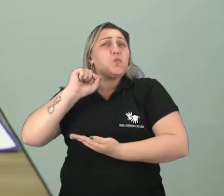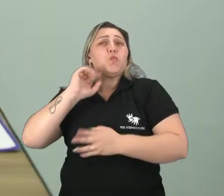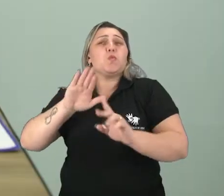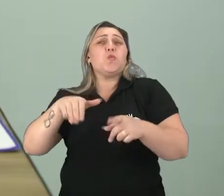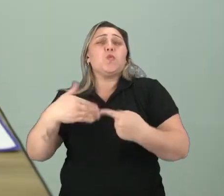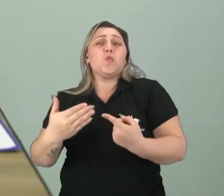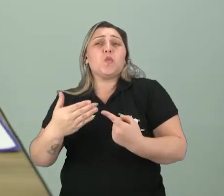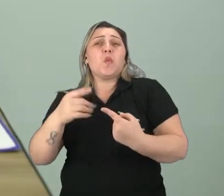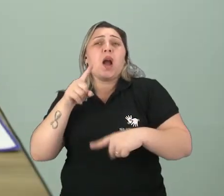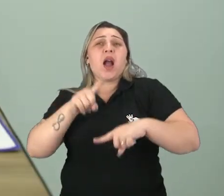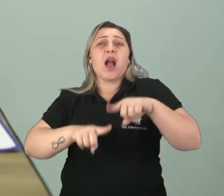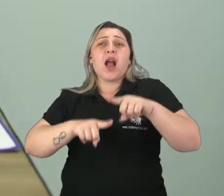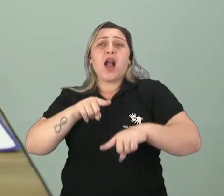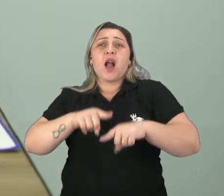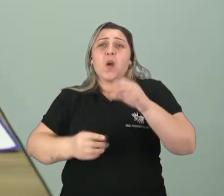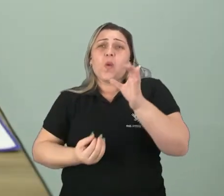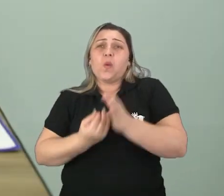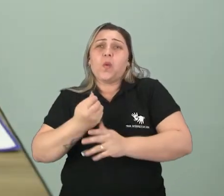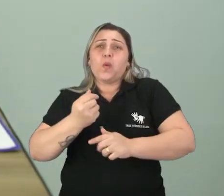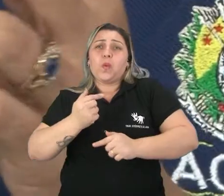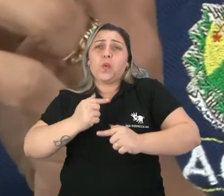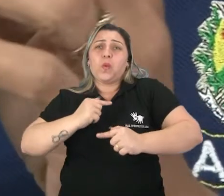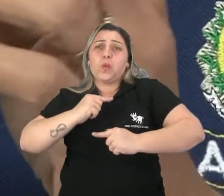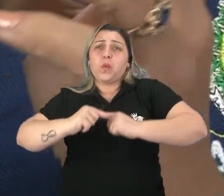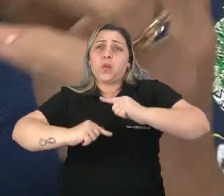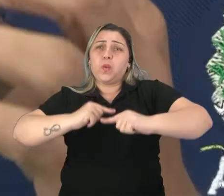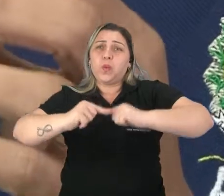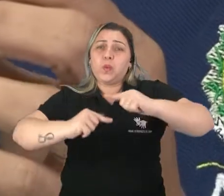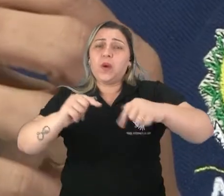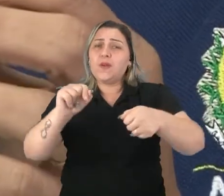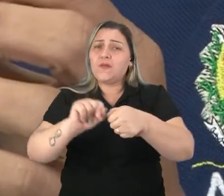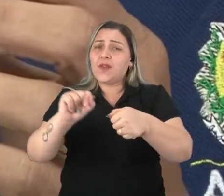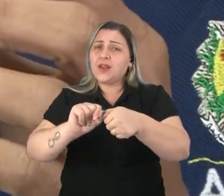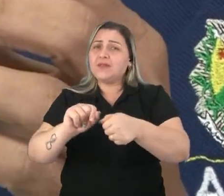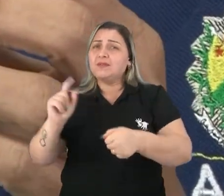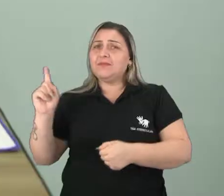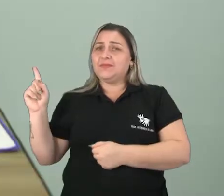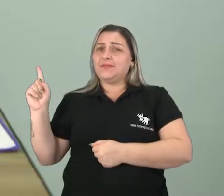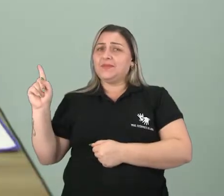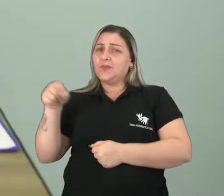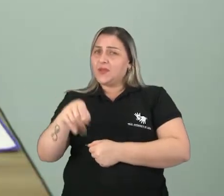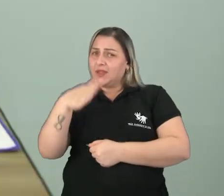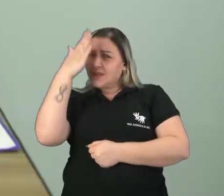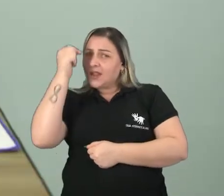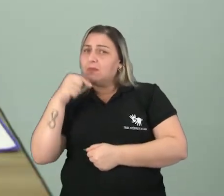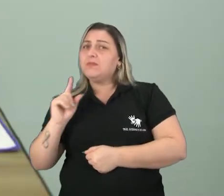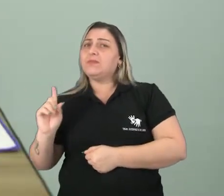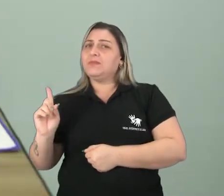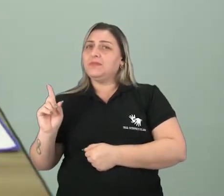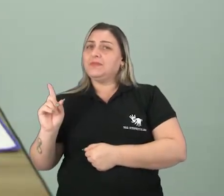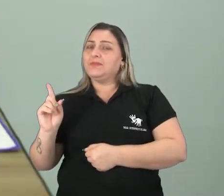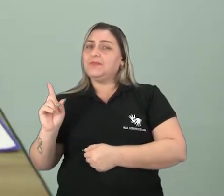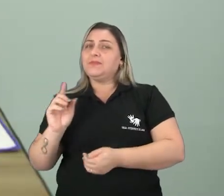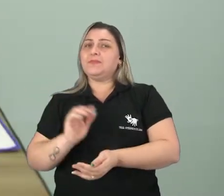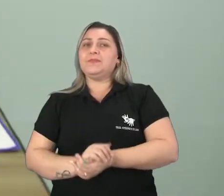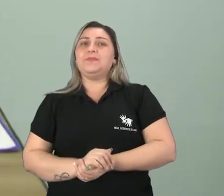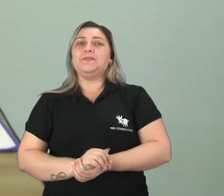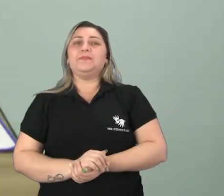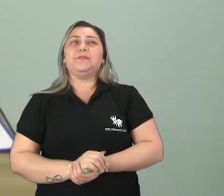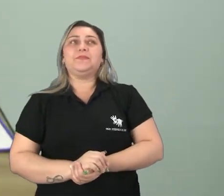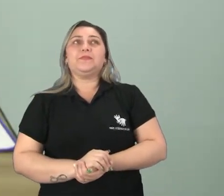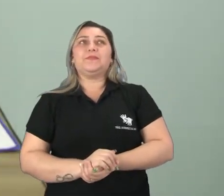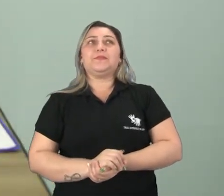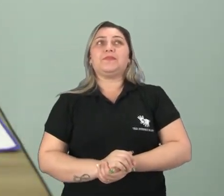que material que foi utilizado para a fabricação desta caixinha vocês sabem e